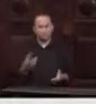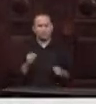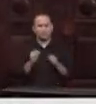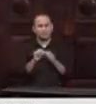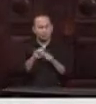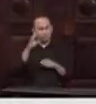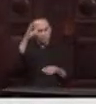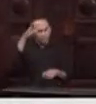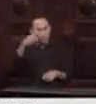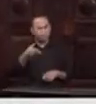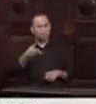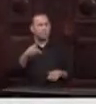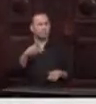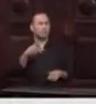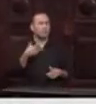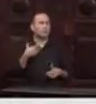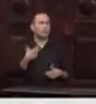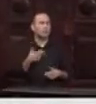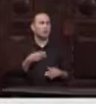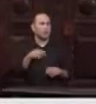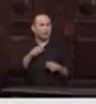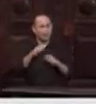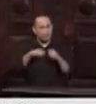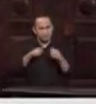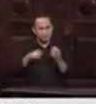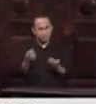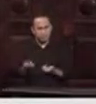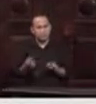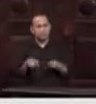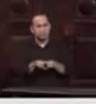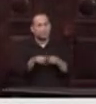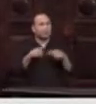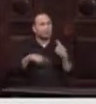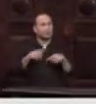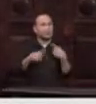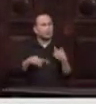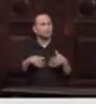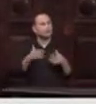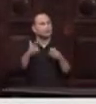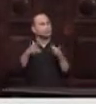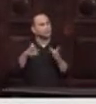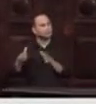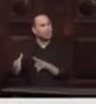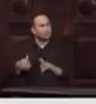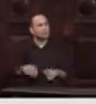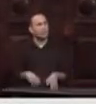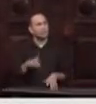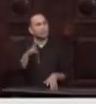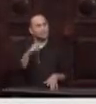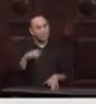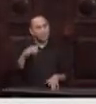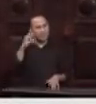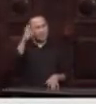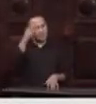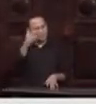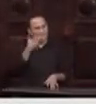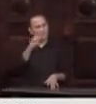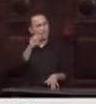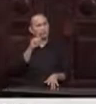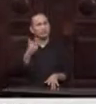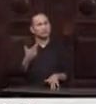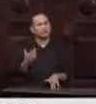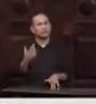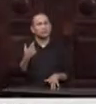uma solução burocrática, administrativa e política, de modo que, por um lado, enquanto vai se resolvendo a situação